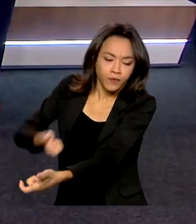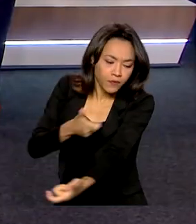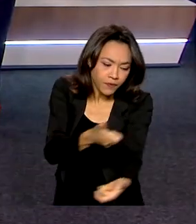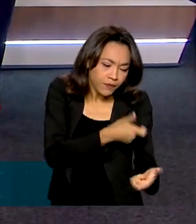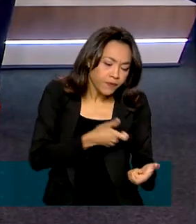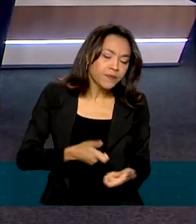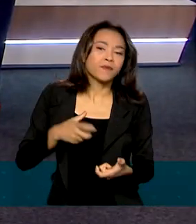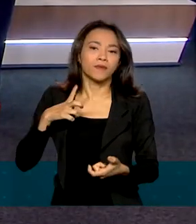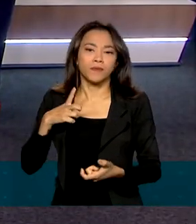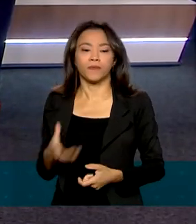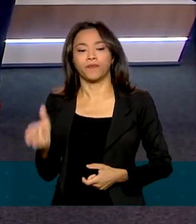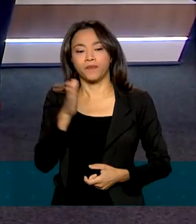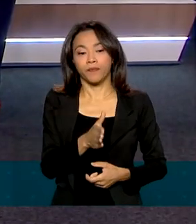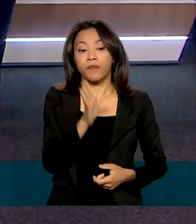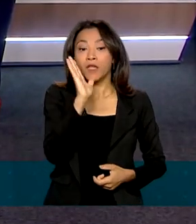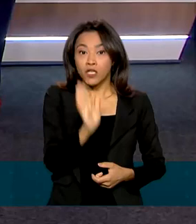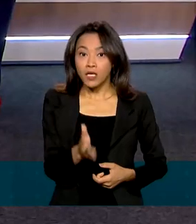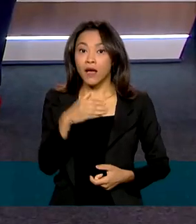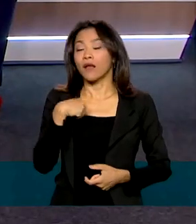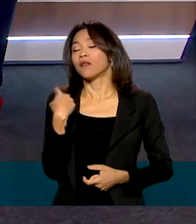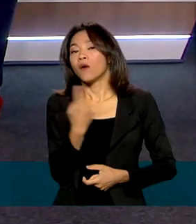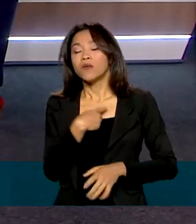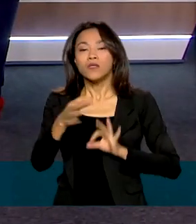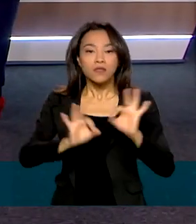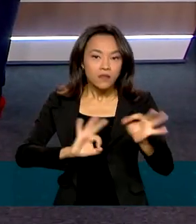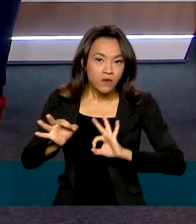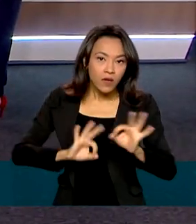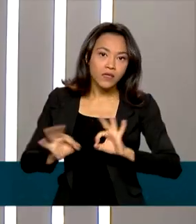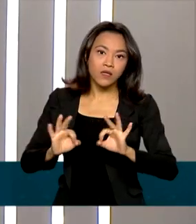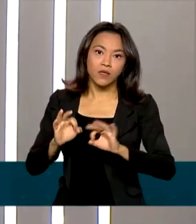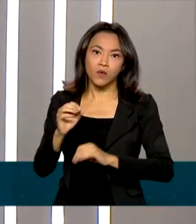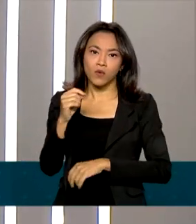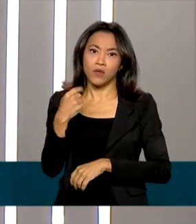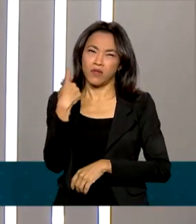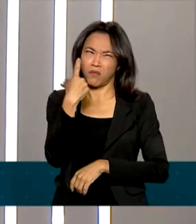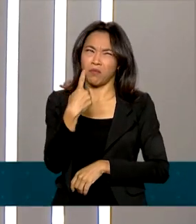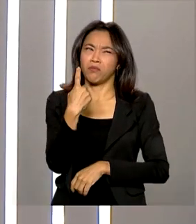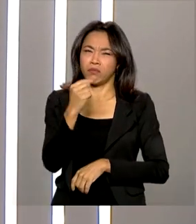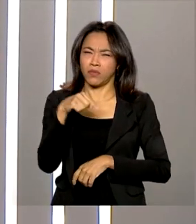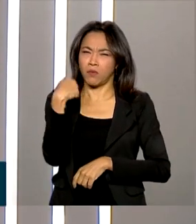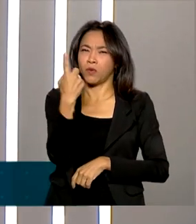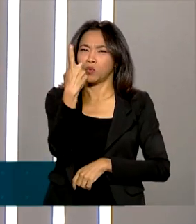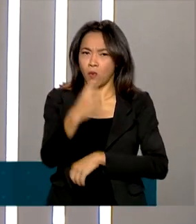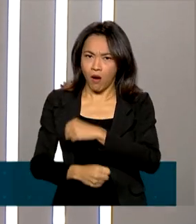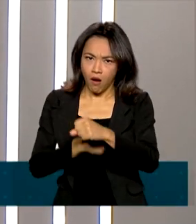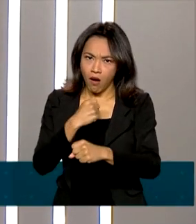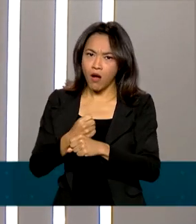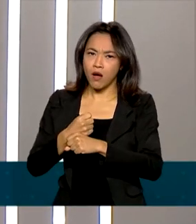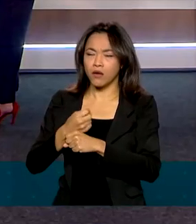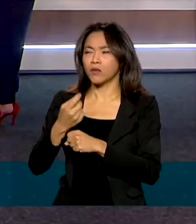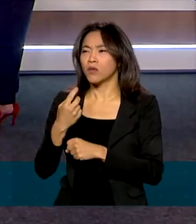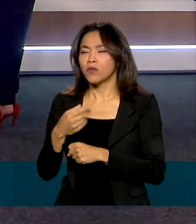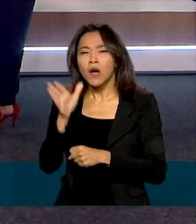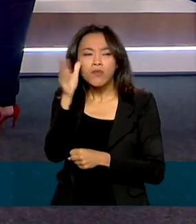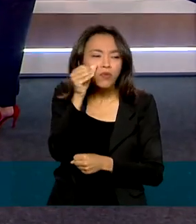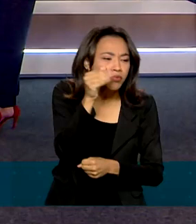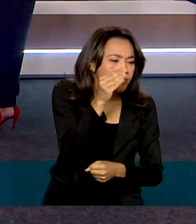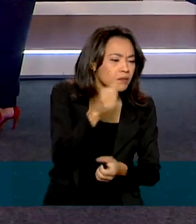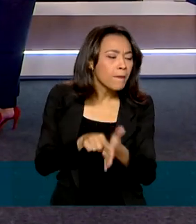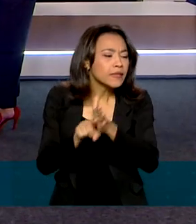trabalhar um Plano Nacional de Fertilizantes que está pronto, depois de um ano e pouco de muitas consultas, e